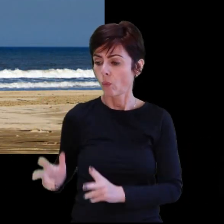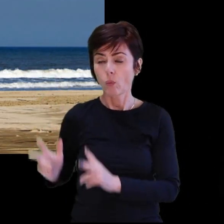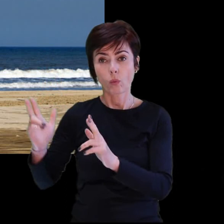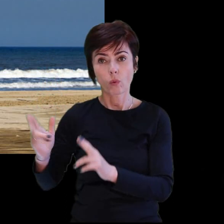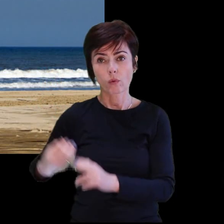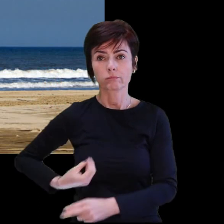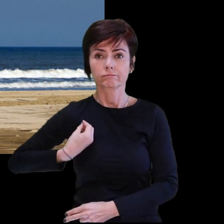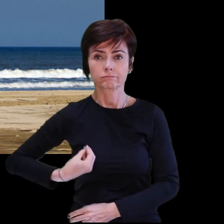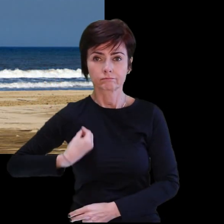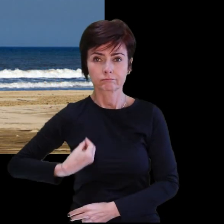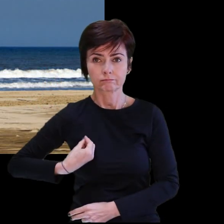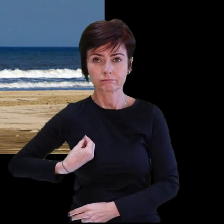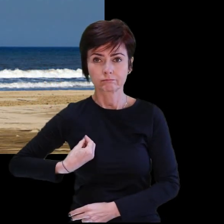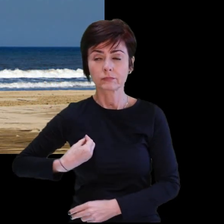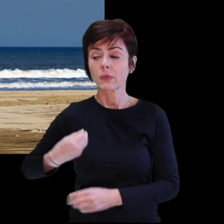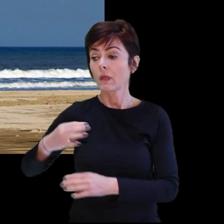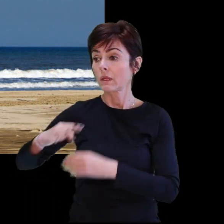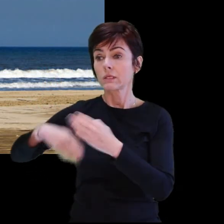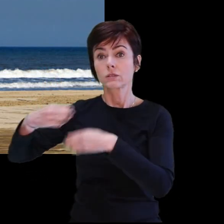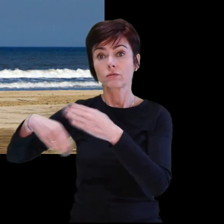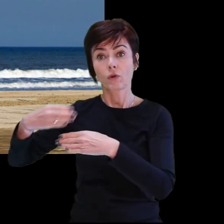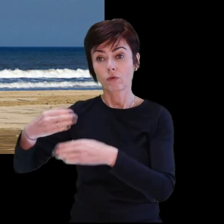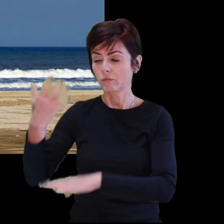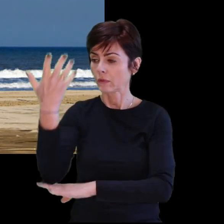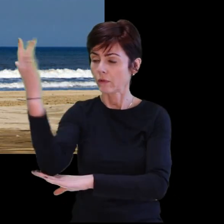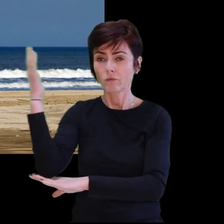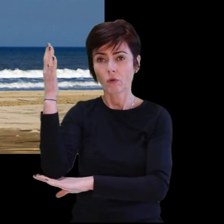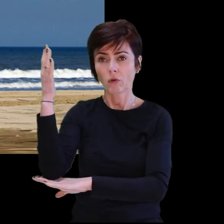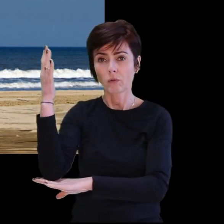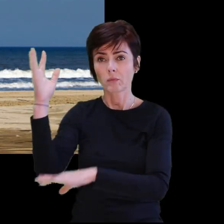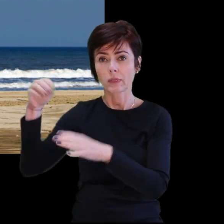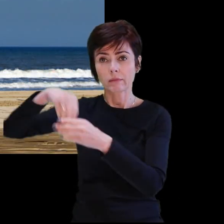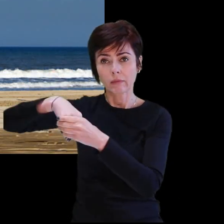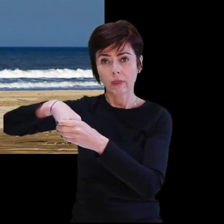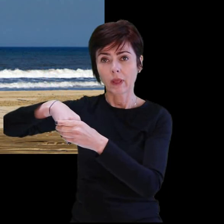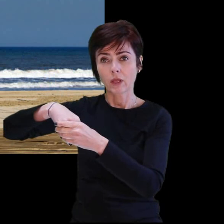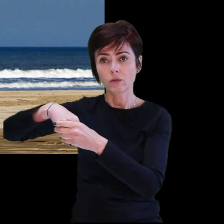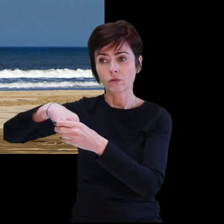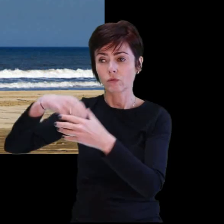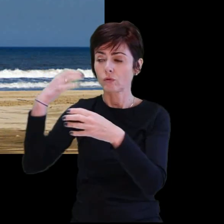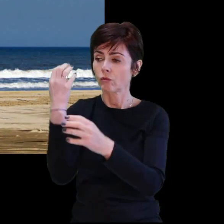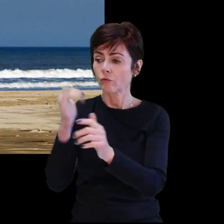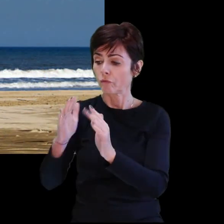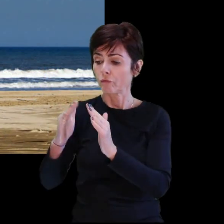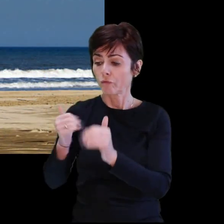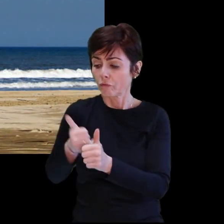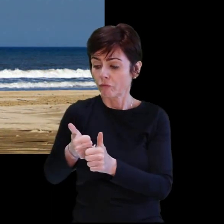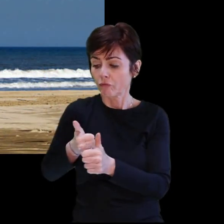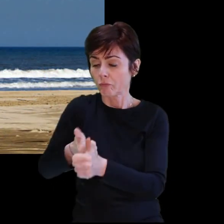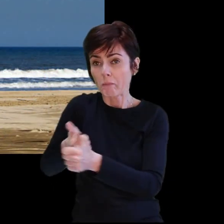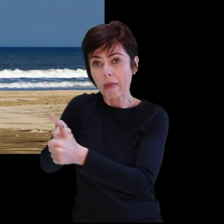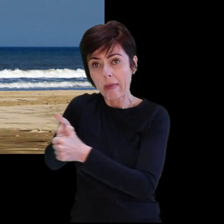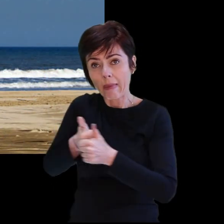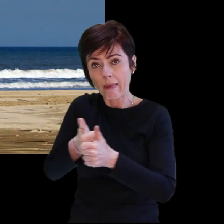meu espaço físico e os organismos vivos que se desenvolvem em cima dela, sobre ela, em volta dela, passam a ser então